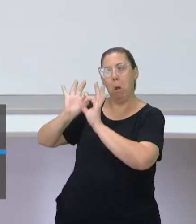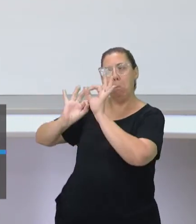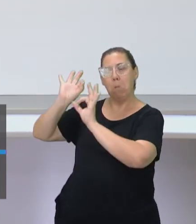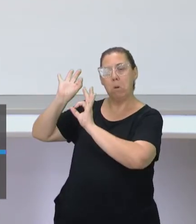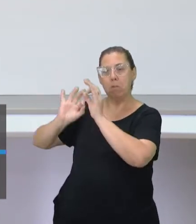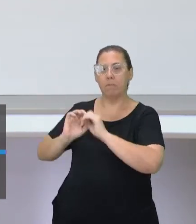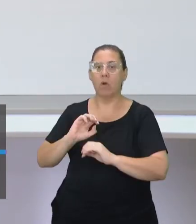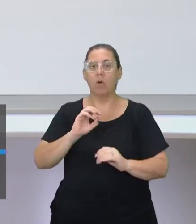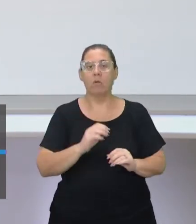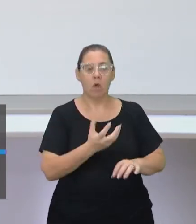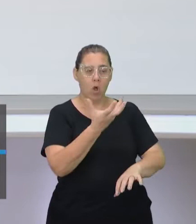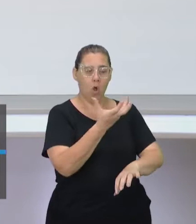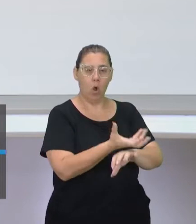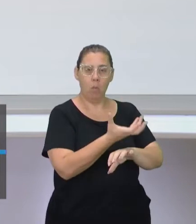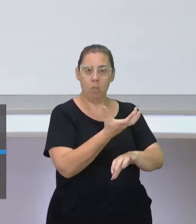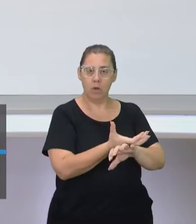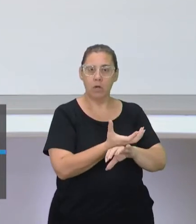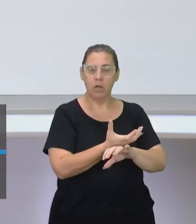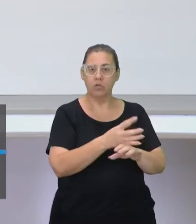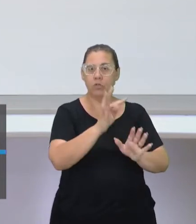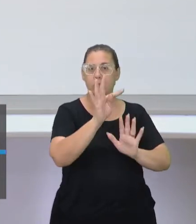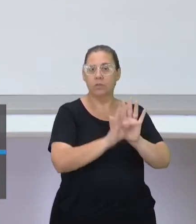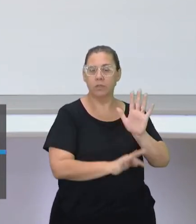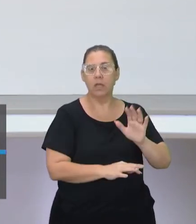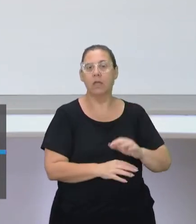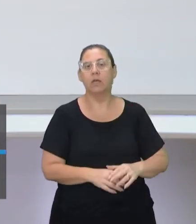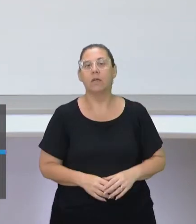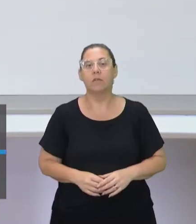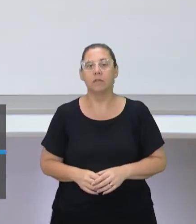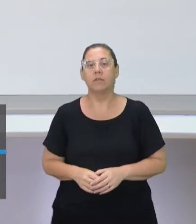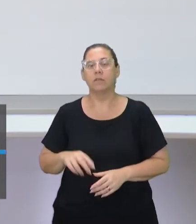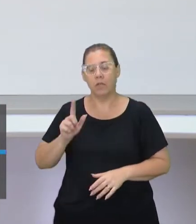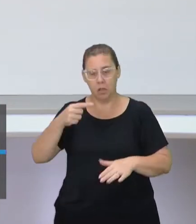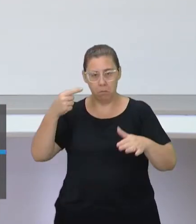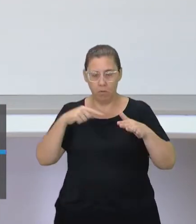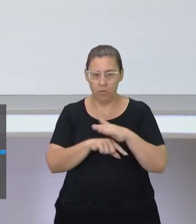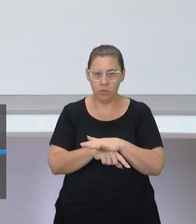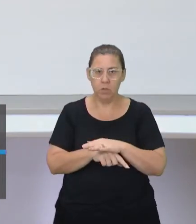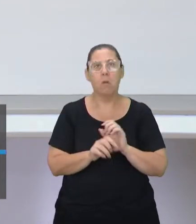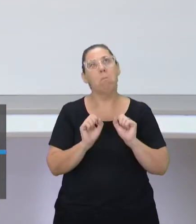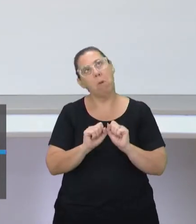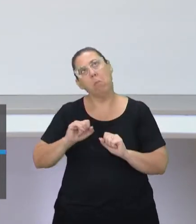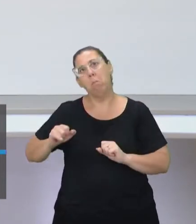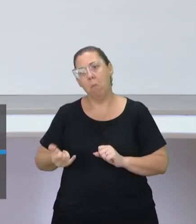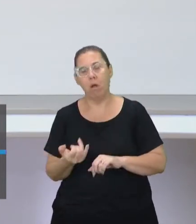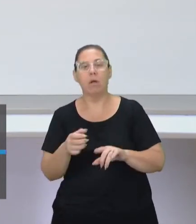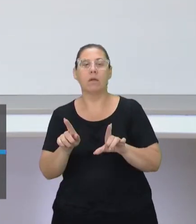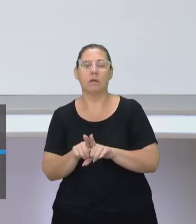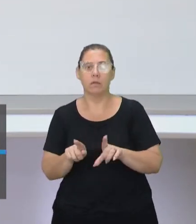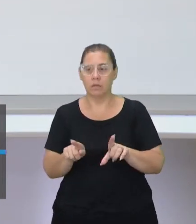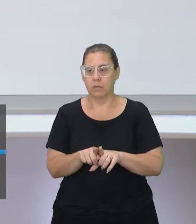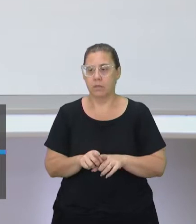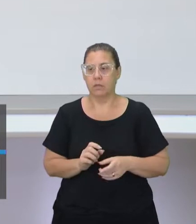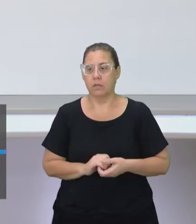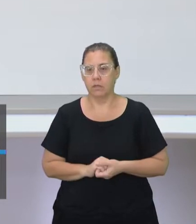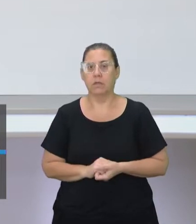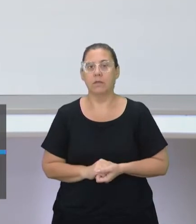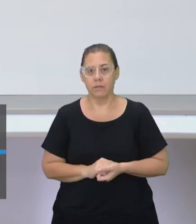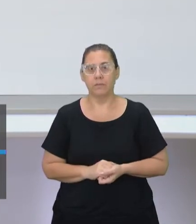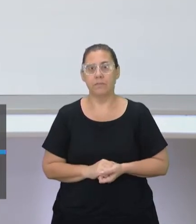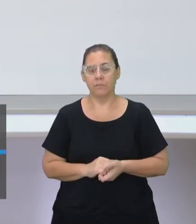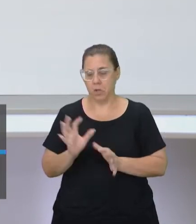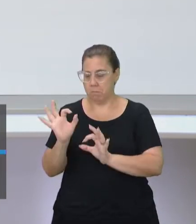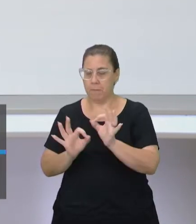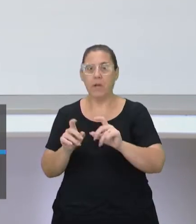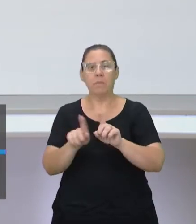aproveitar o componente de produção textual e oralidade, que é do nosso aprofundamento, você pode aproveitar esse componente e preparar